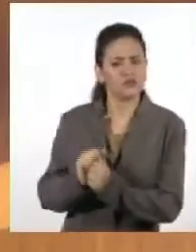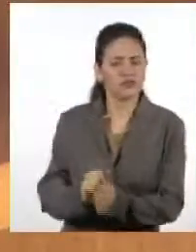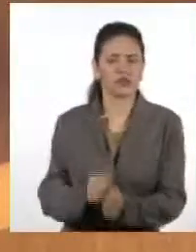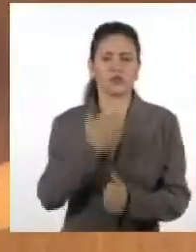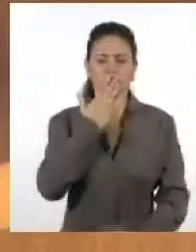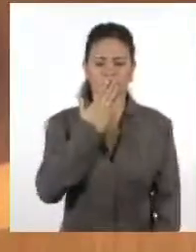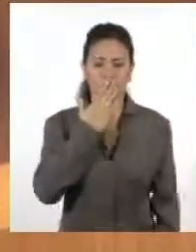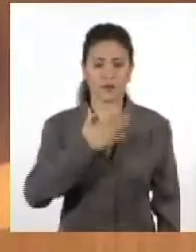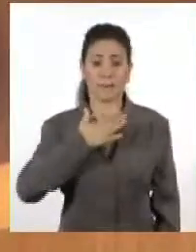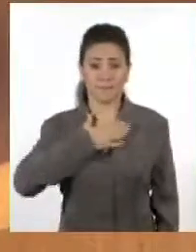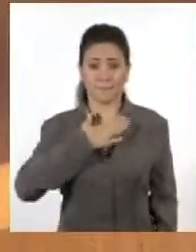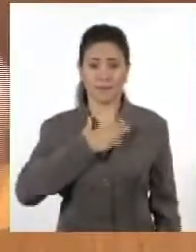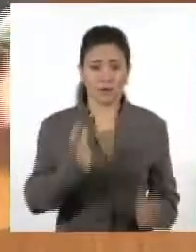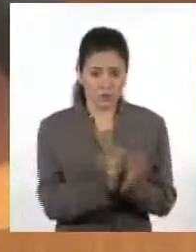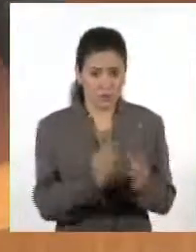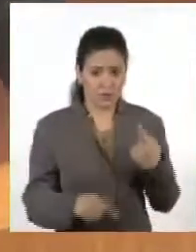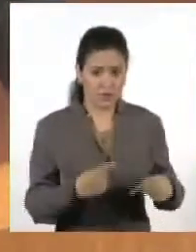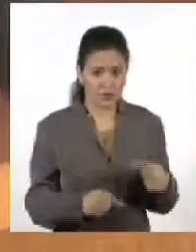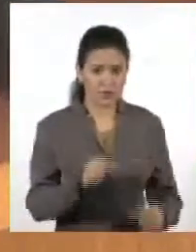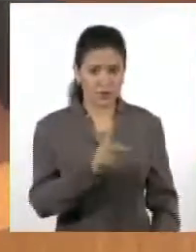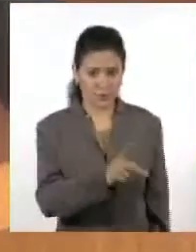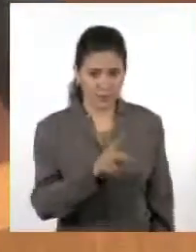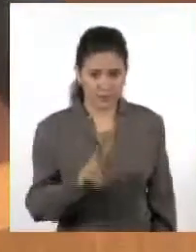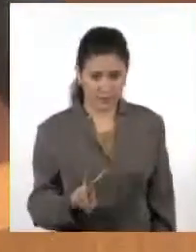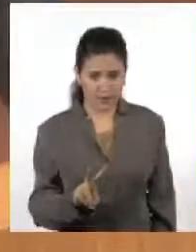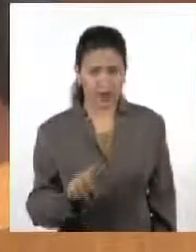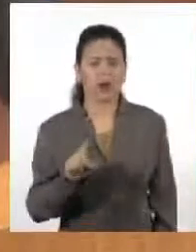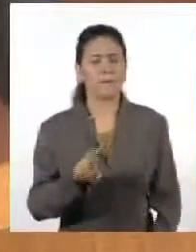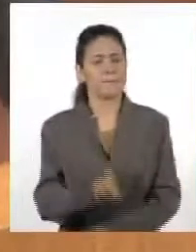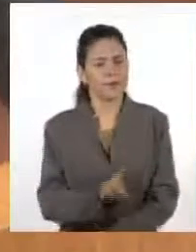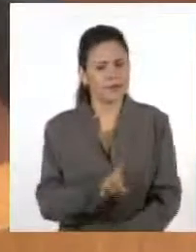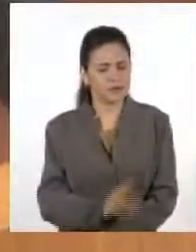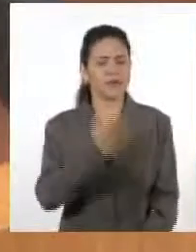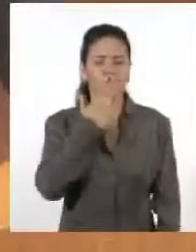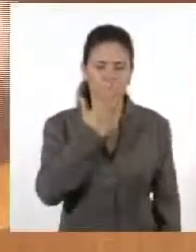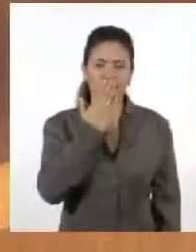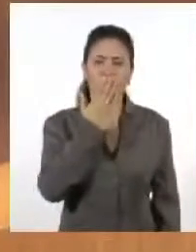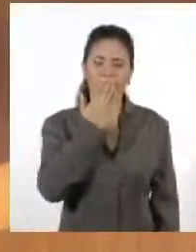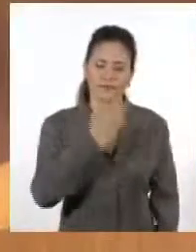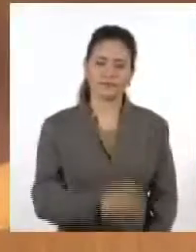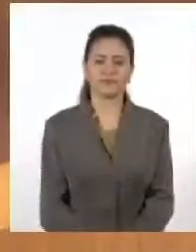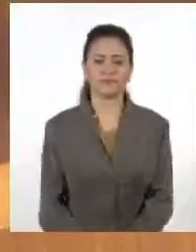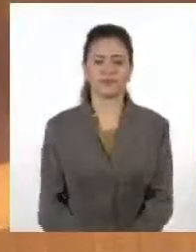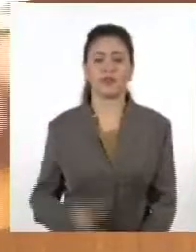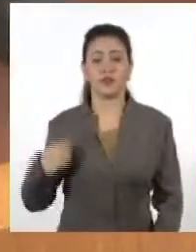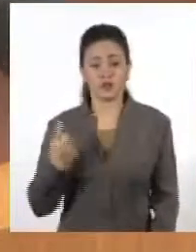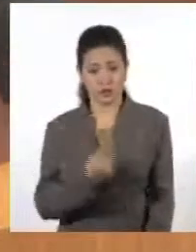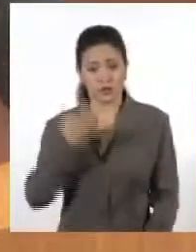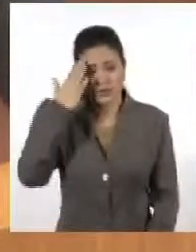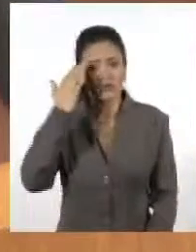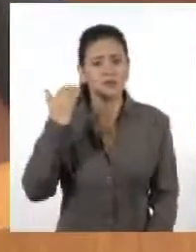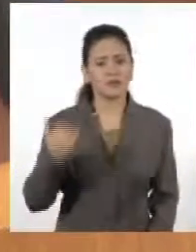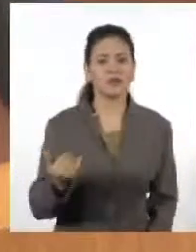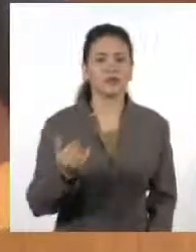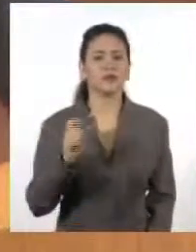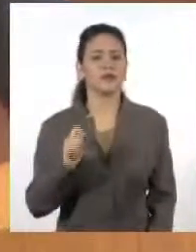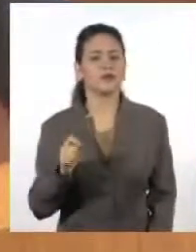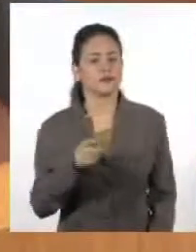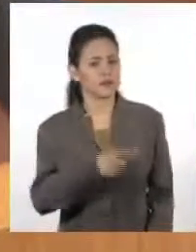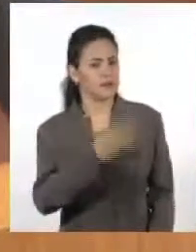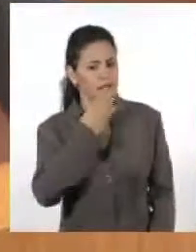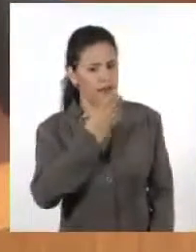verde defende os índios e nós sabemos como os índios